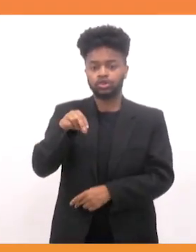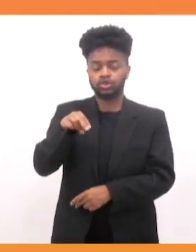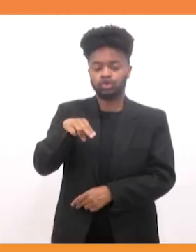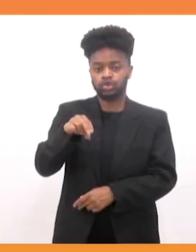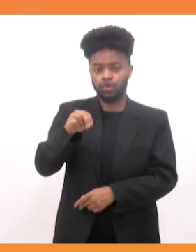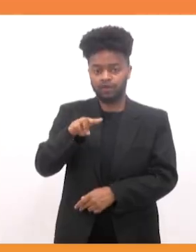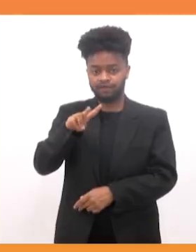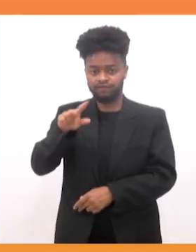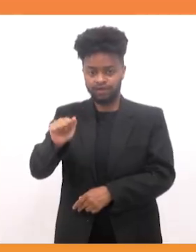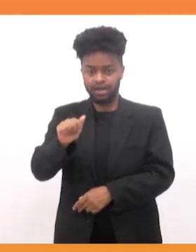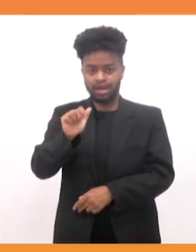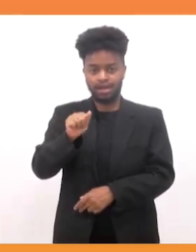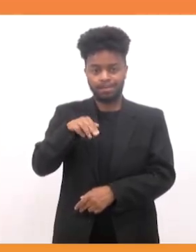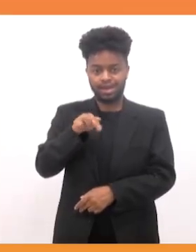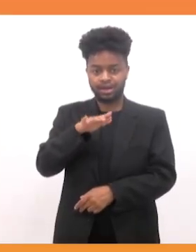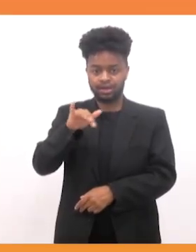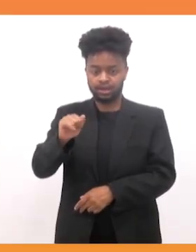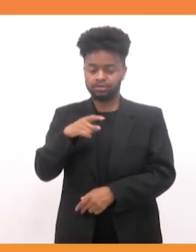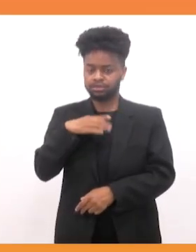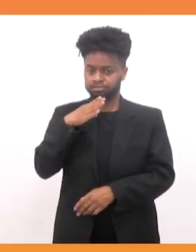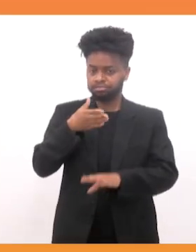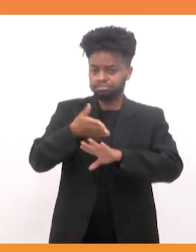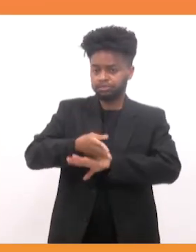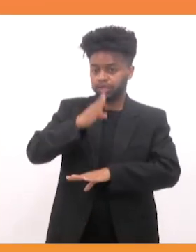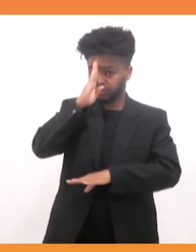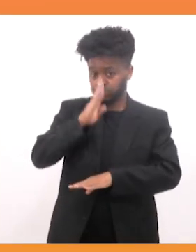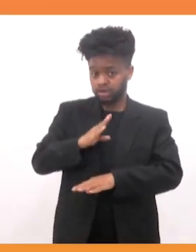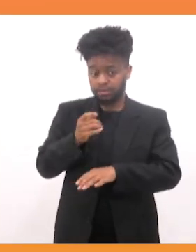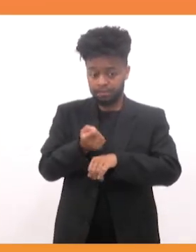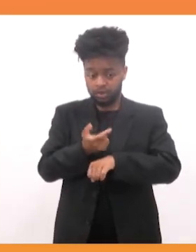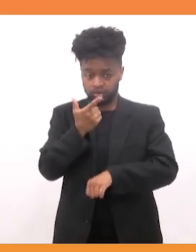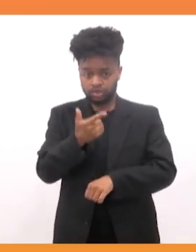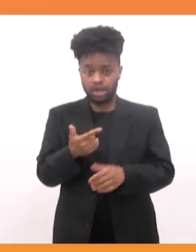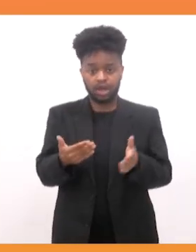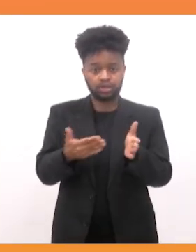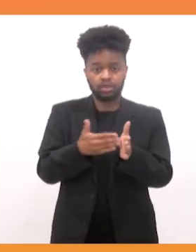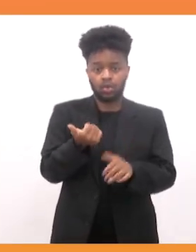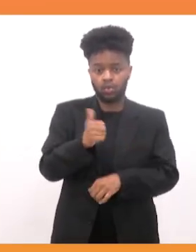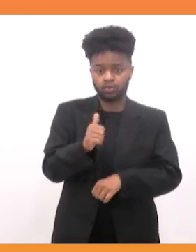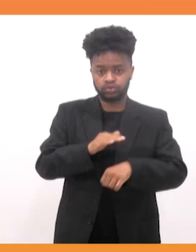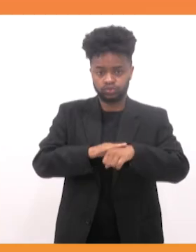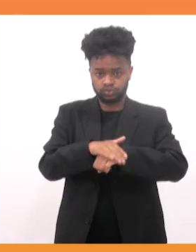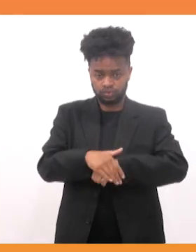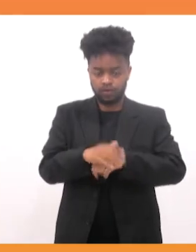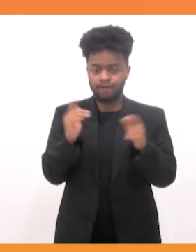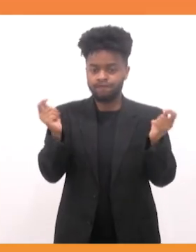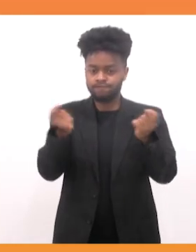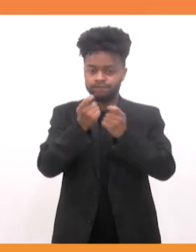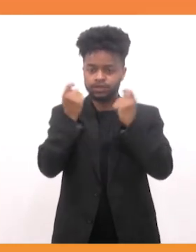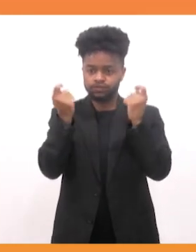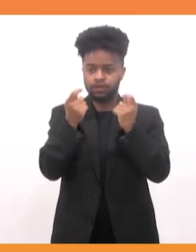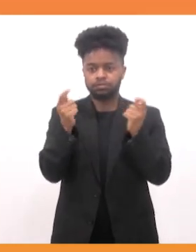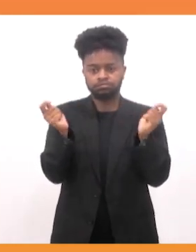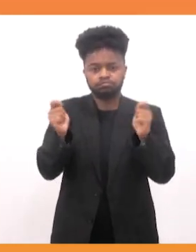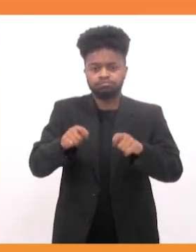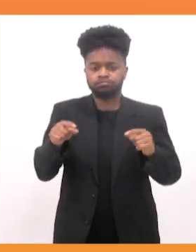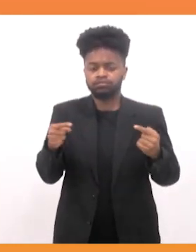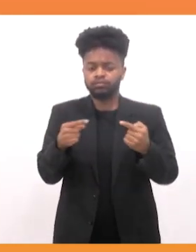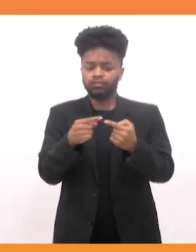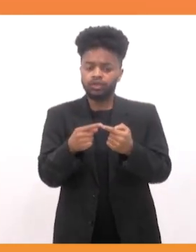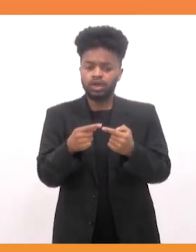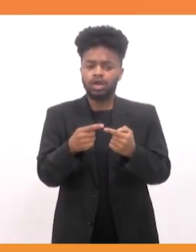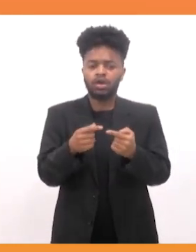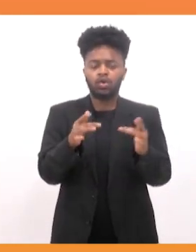Zona Norte, com entrada gratuita, do meio-dia às 11 da noite. O festival promete um mergulho na